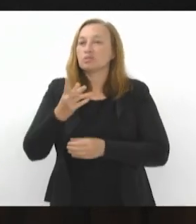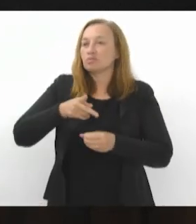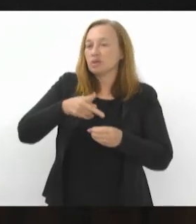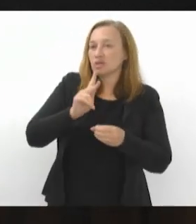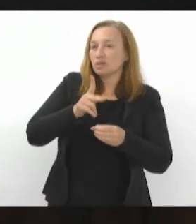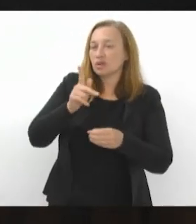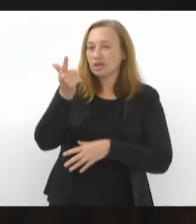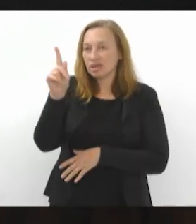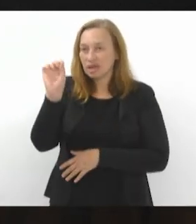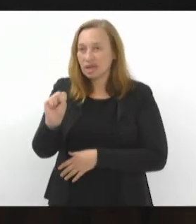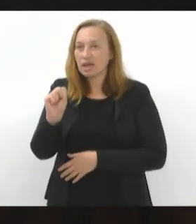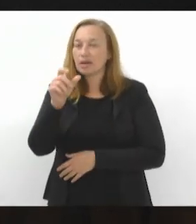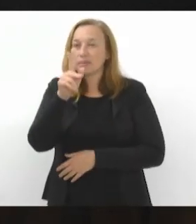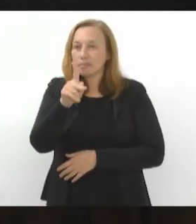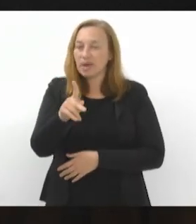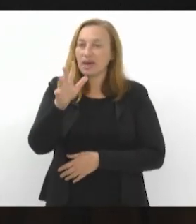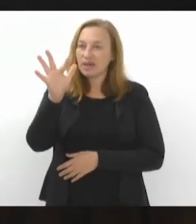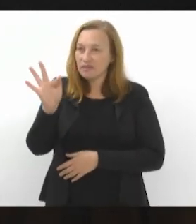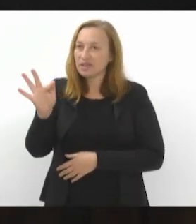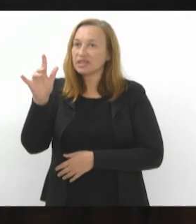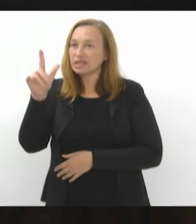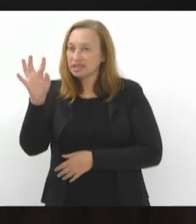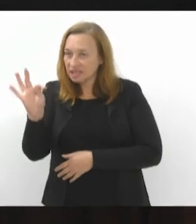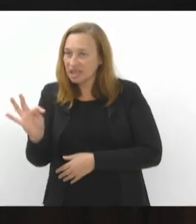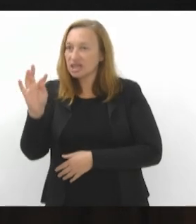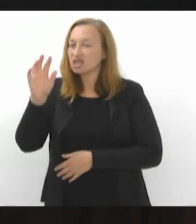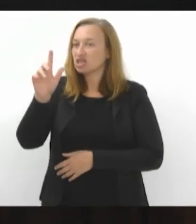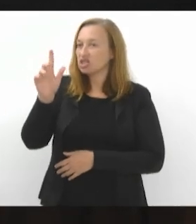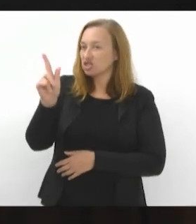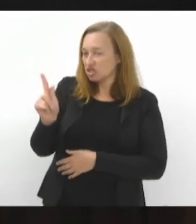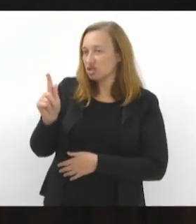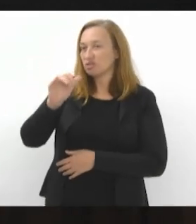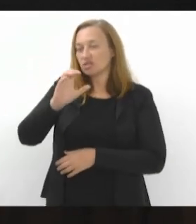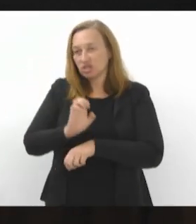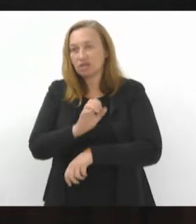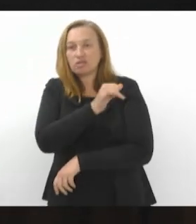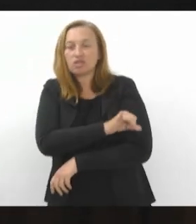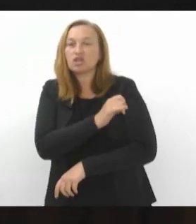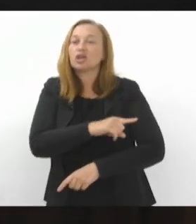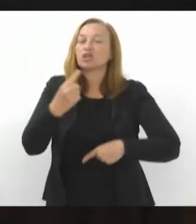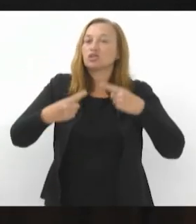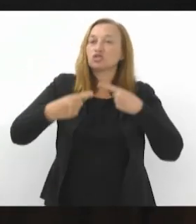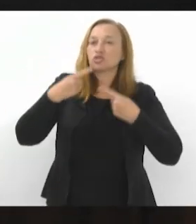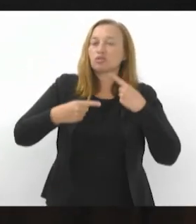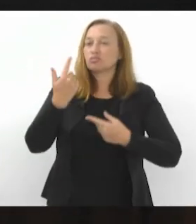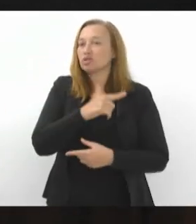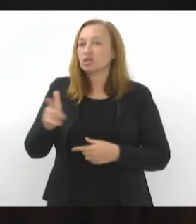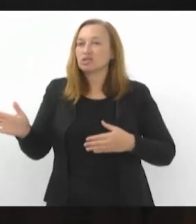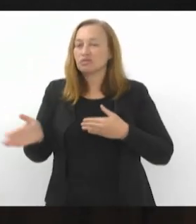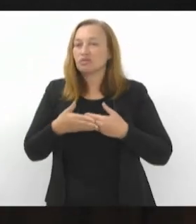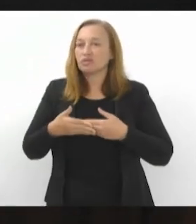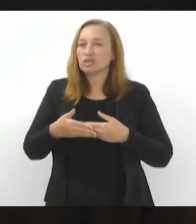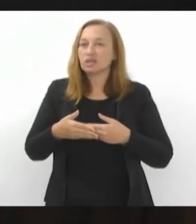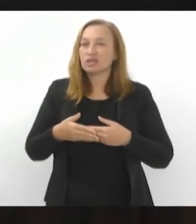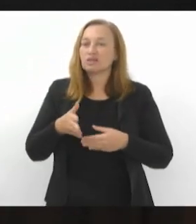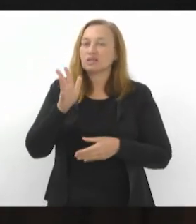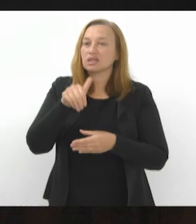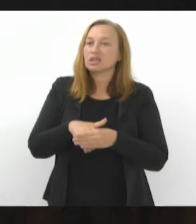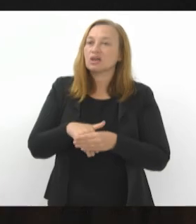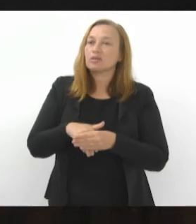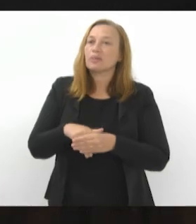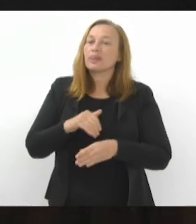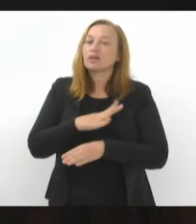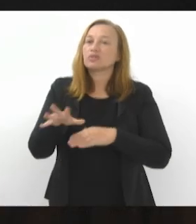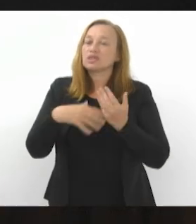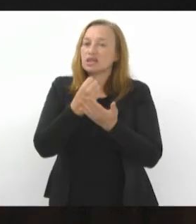gás, TFPG, no estado do Rio de Janeiro. Em discussão, não havendo quem queira discutir, encerrada a discussão. Em